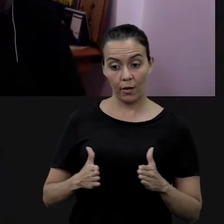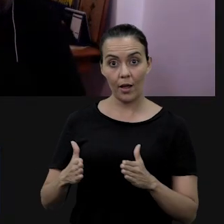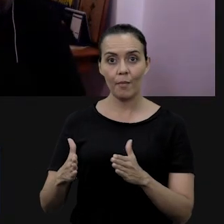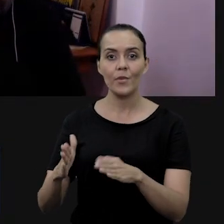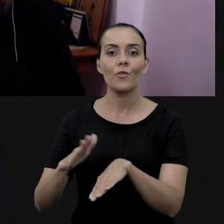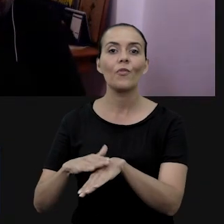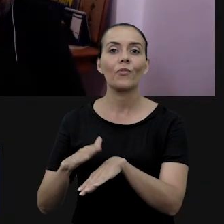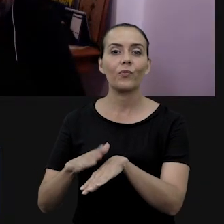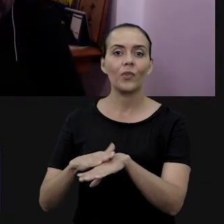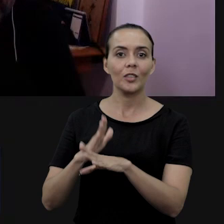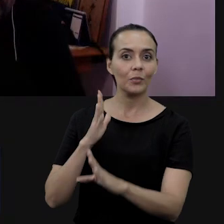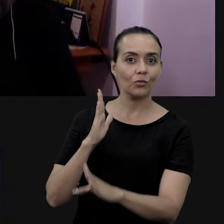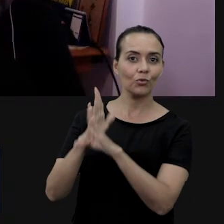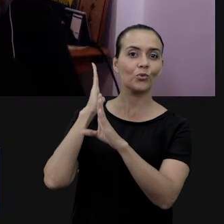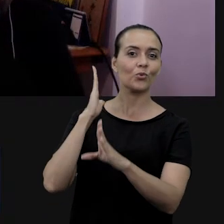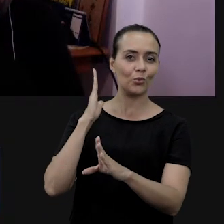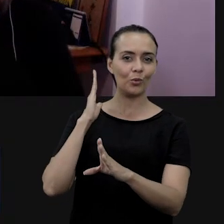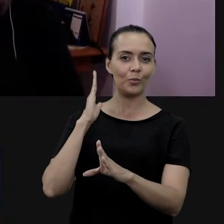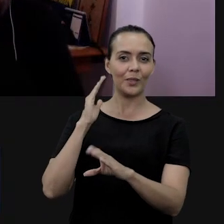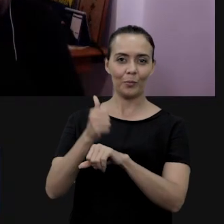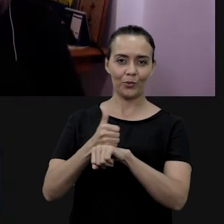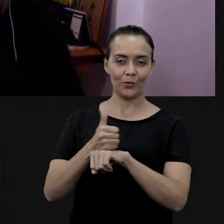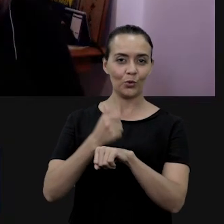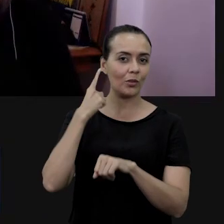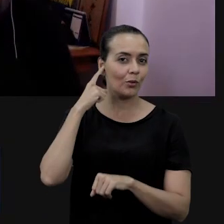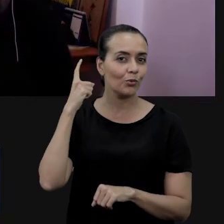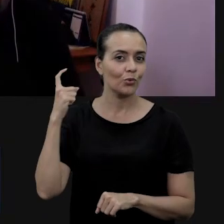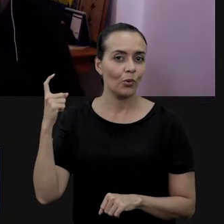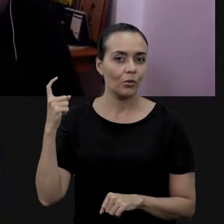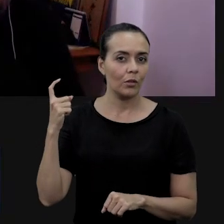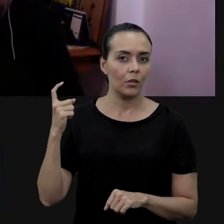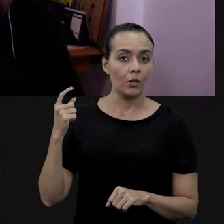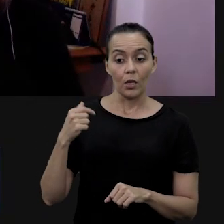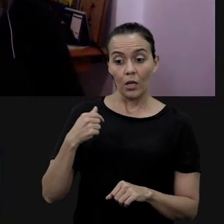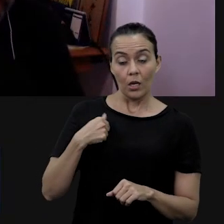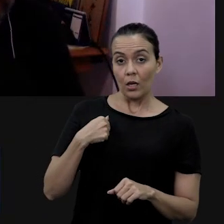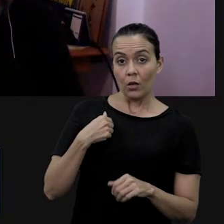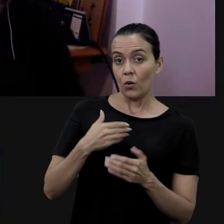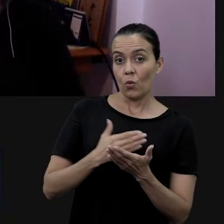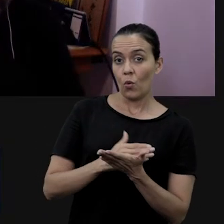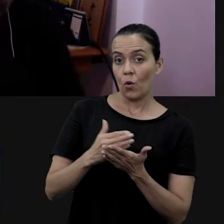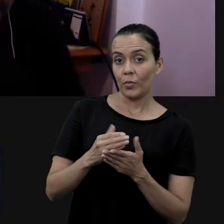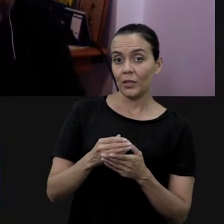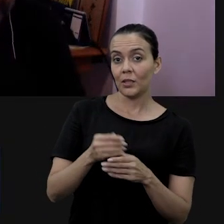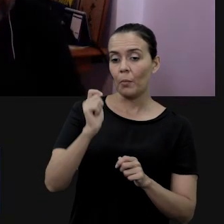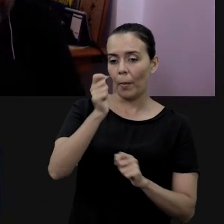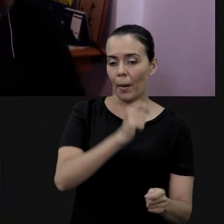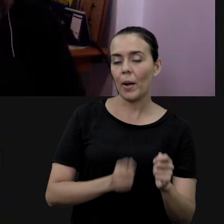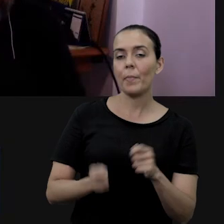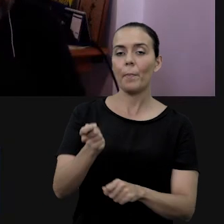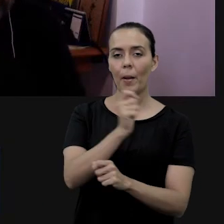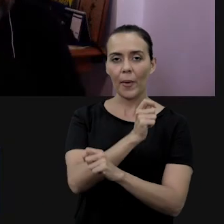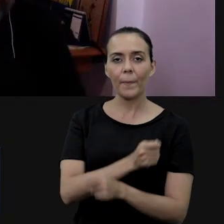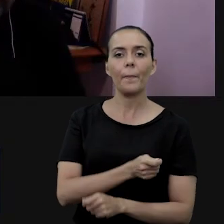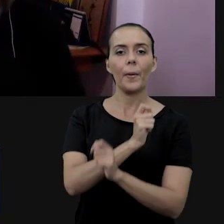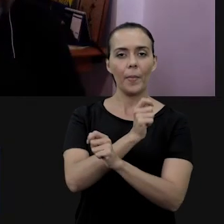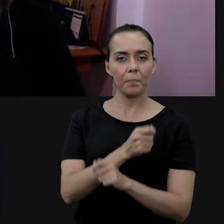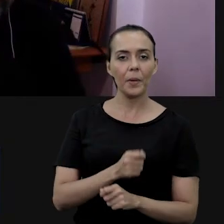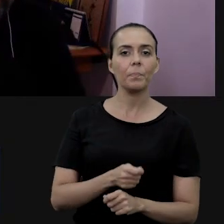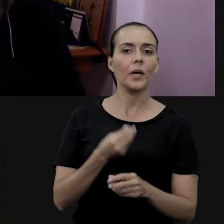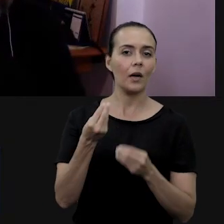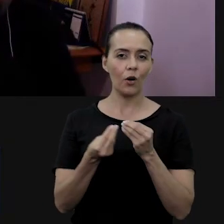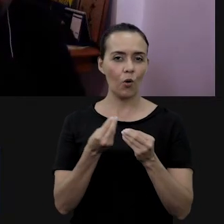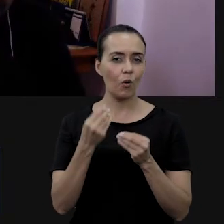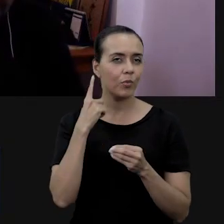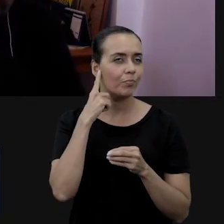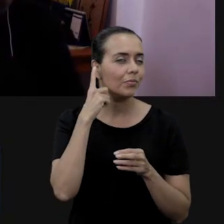que muita gente também traça, assim. Mas para mim foi como músico, na prática, compreendendo a parte técnica